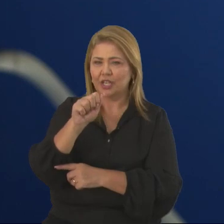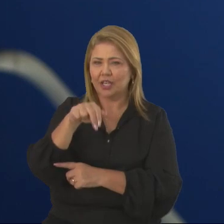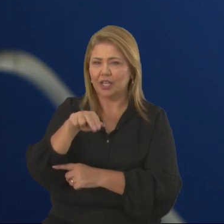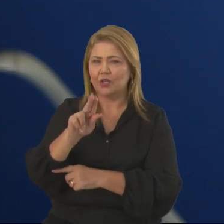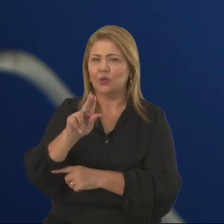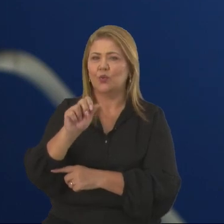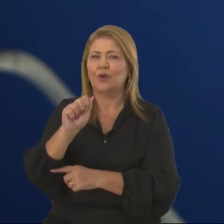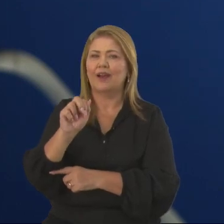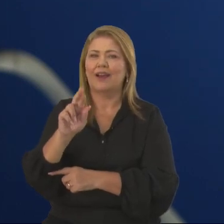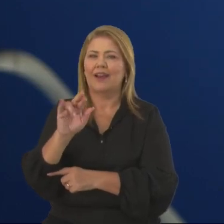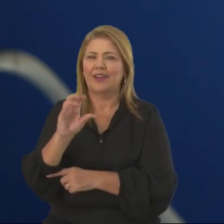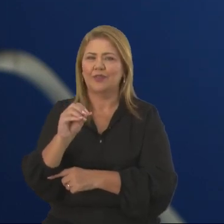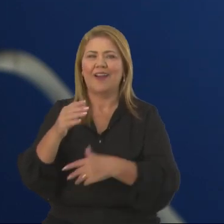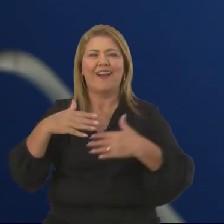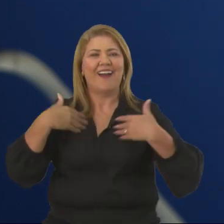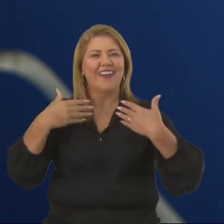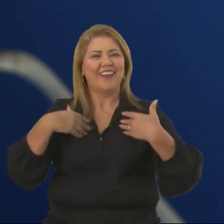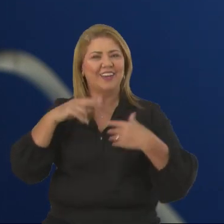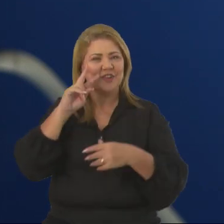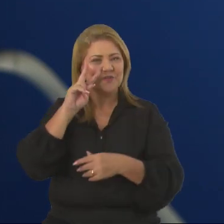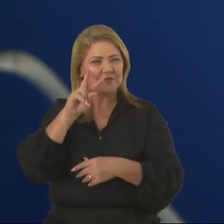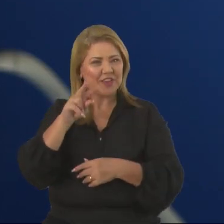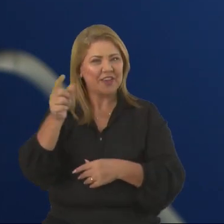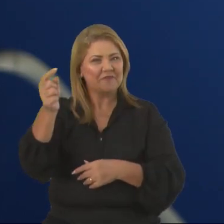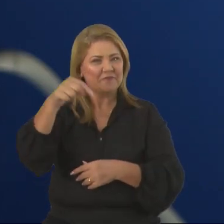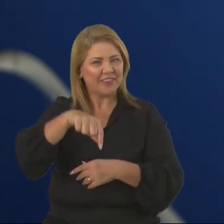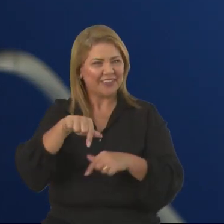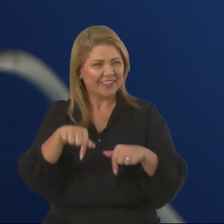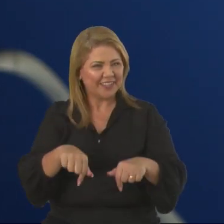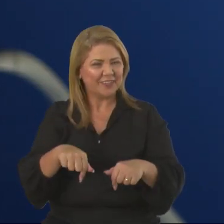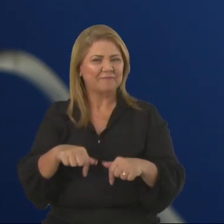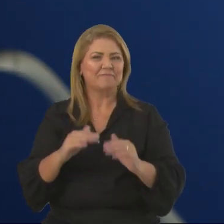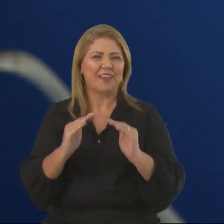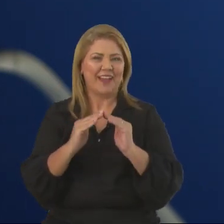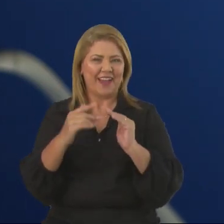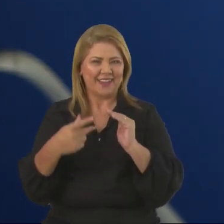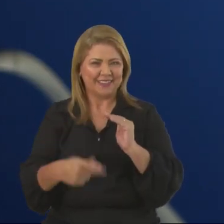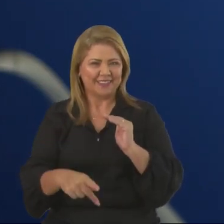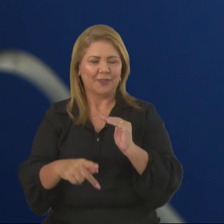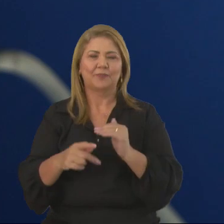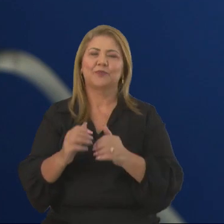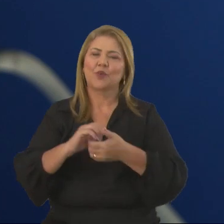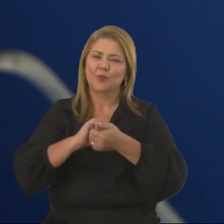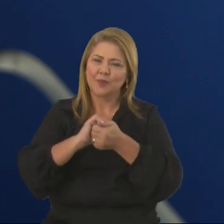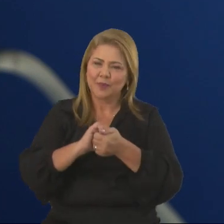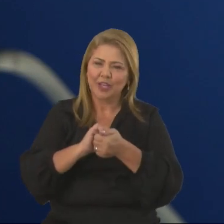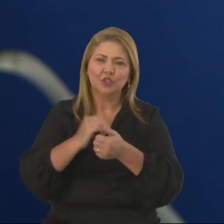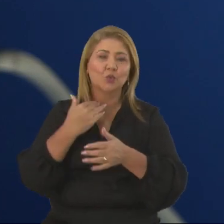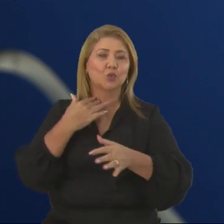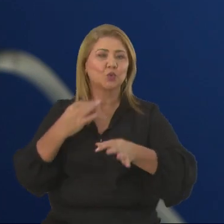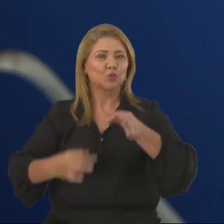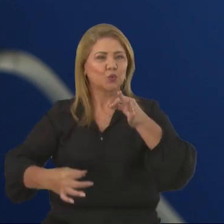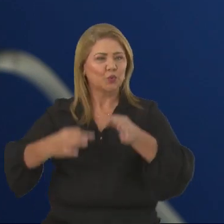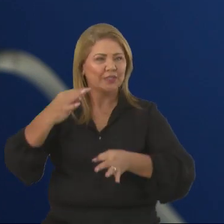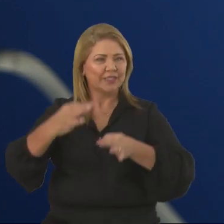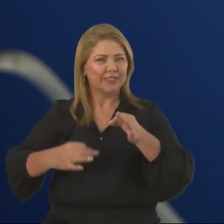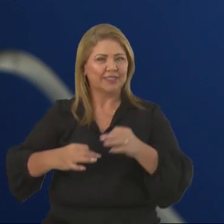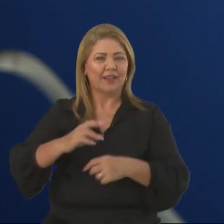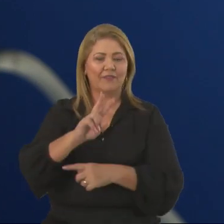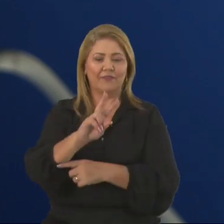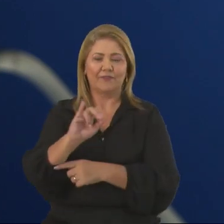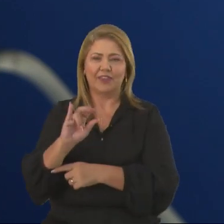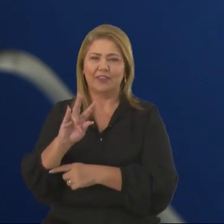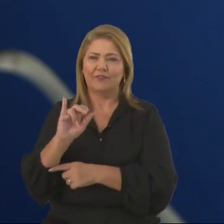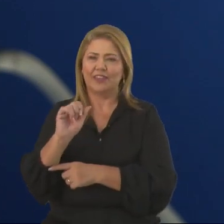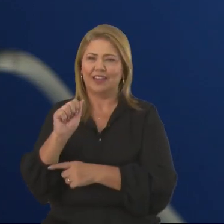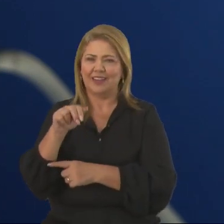uma alegria revê-lo aqui na nossa casa. Cumprimento a juíza Viviane Pereira de Freitas,